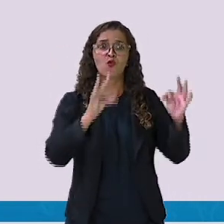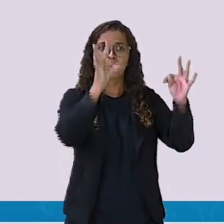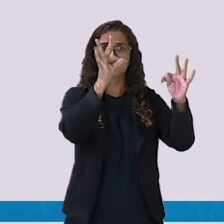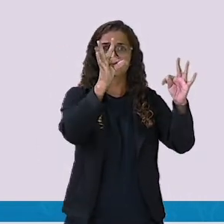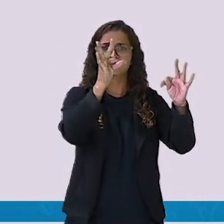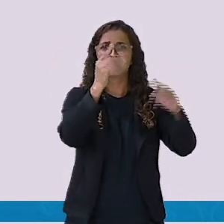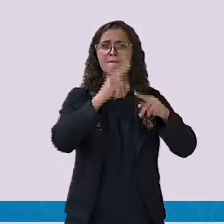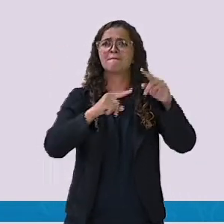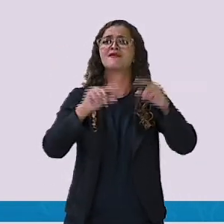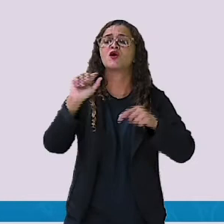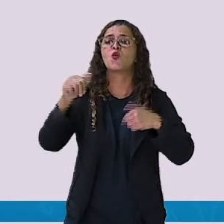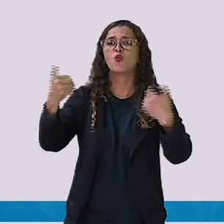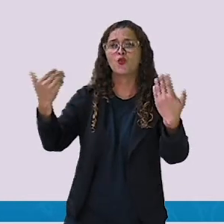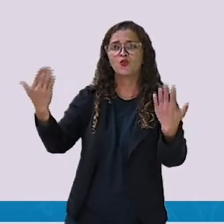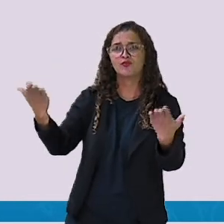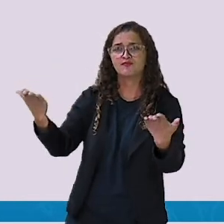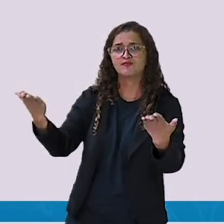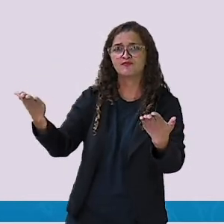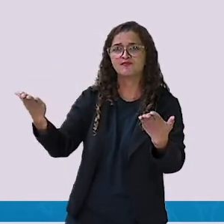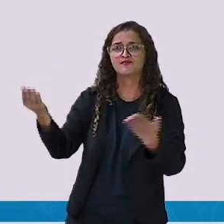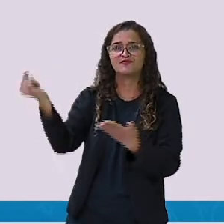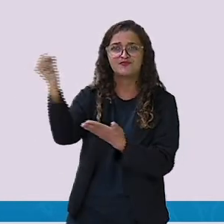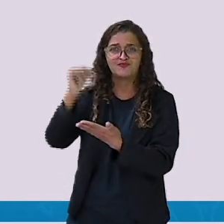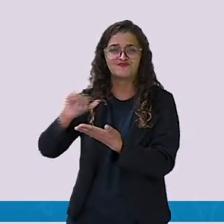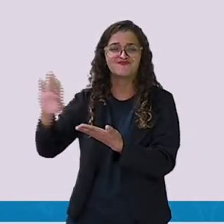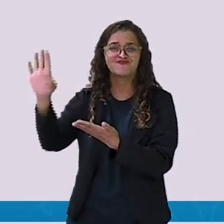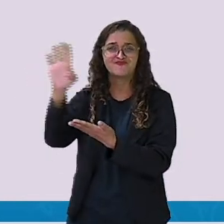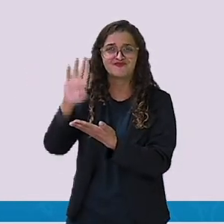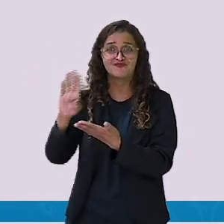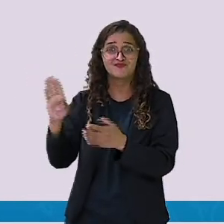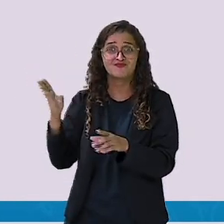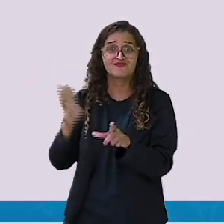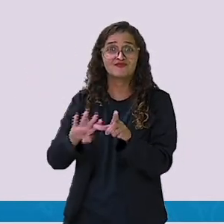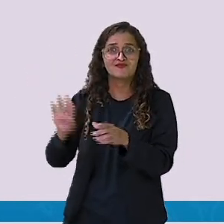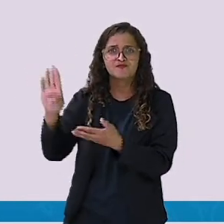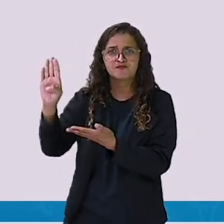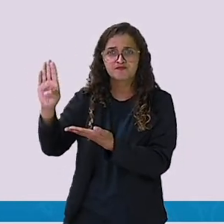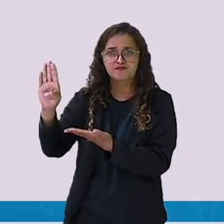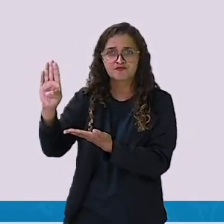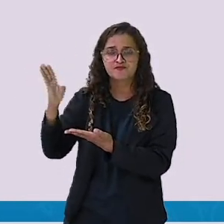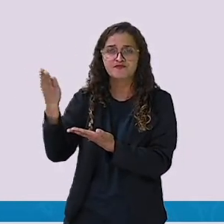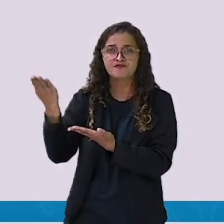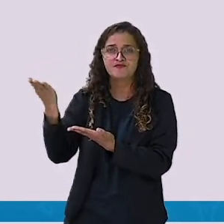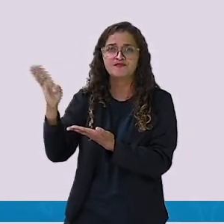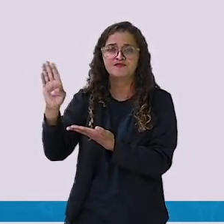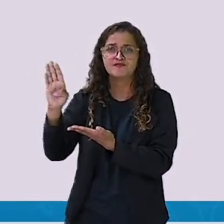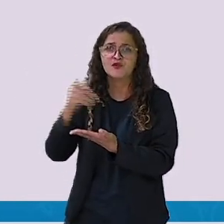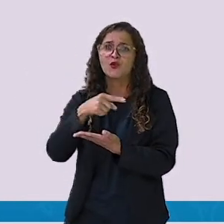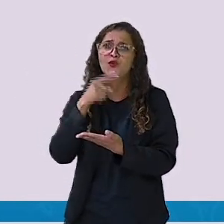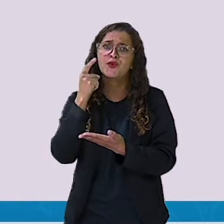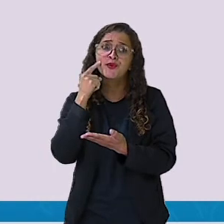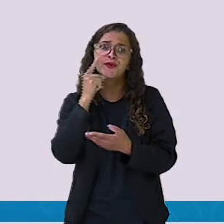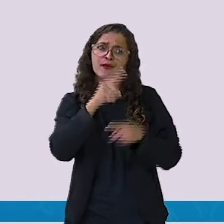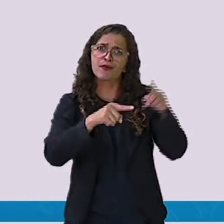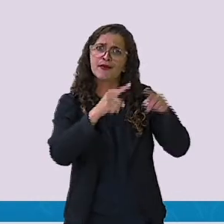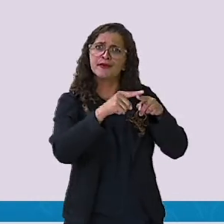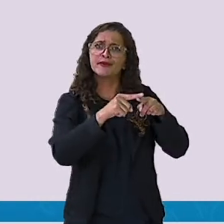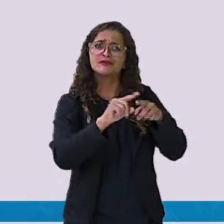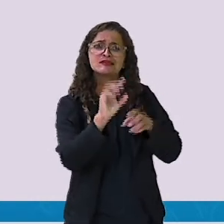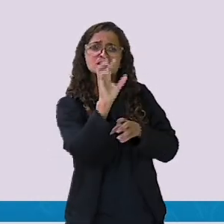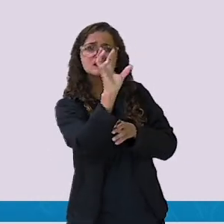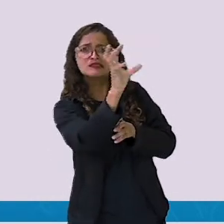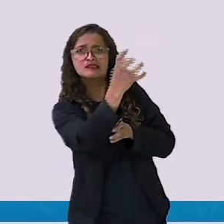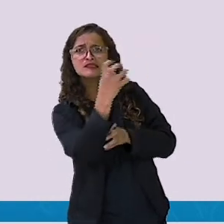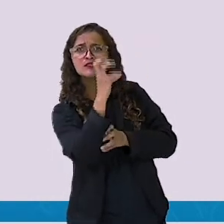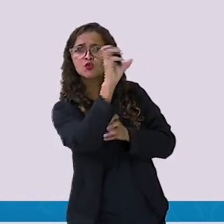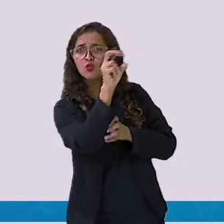Vai ser a imagem B. Ali nós conseguimos ver as máquinas fazendo a colheita.